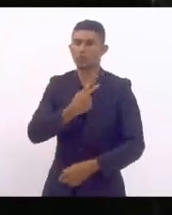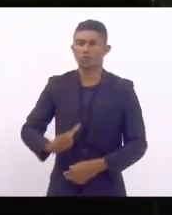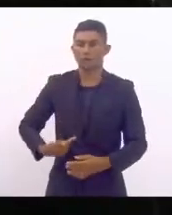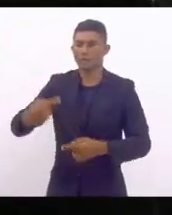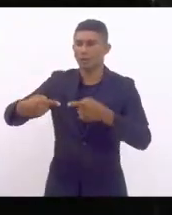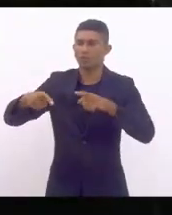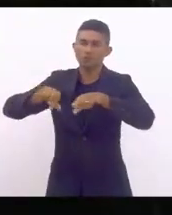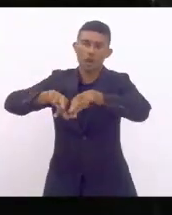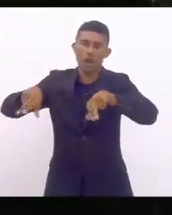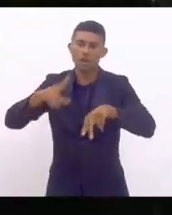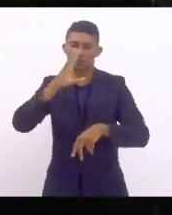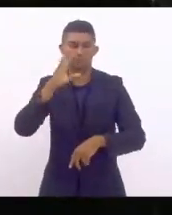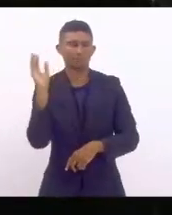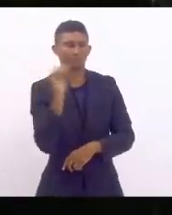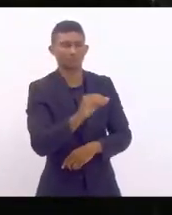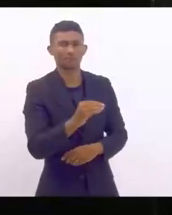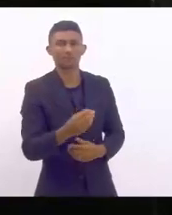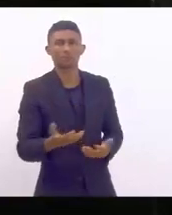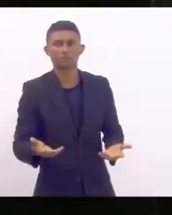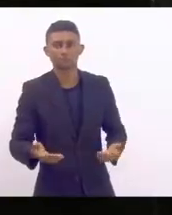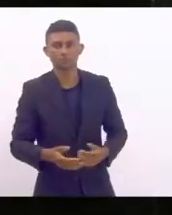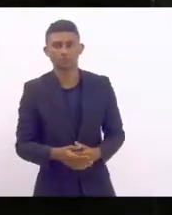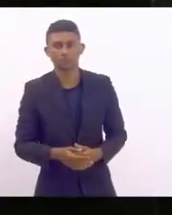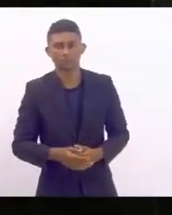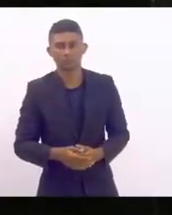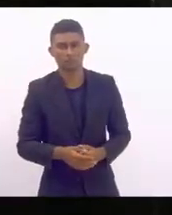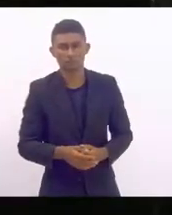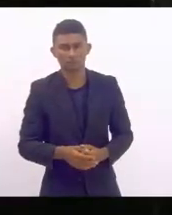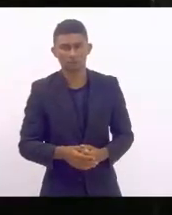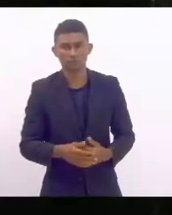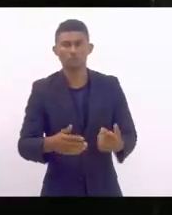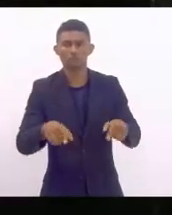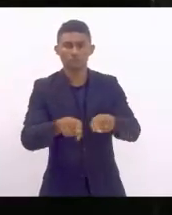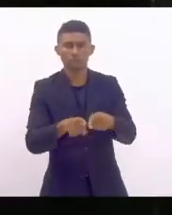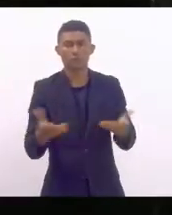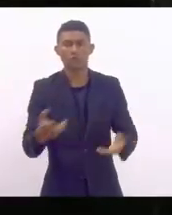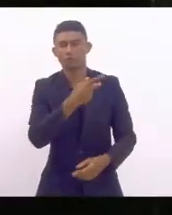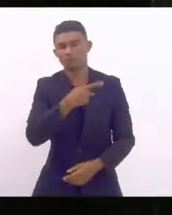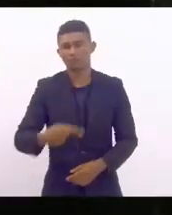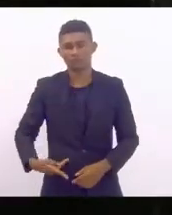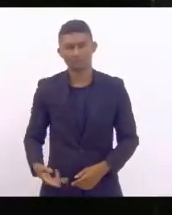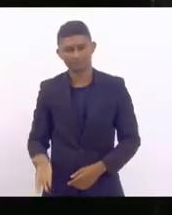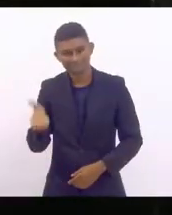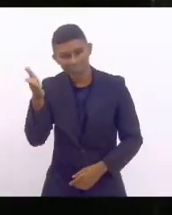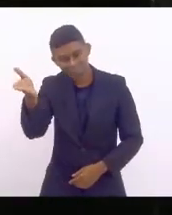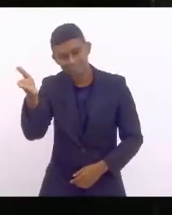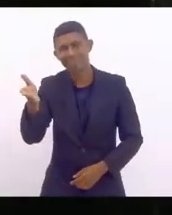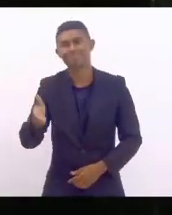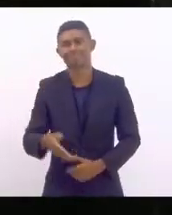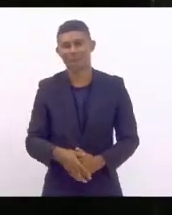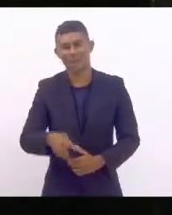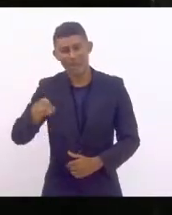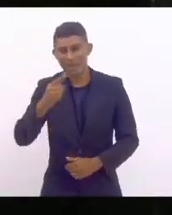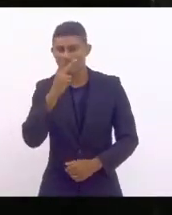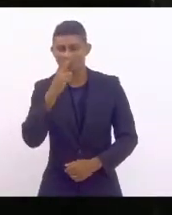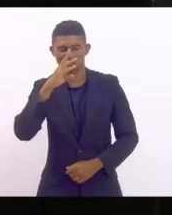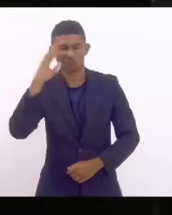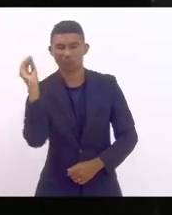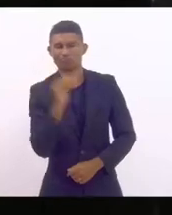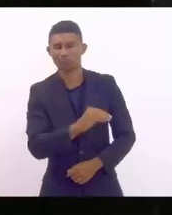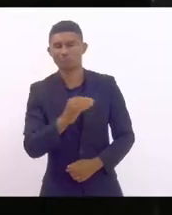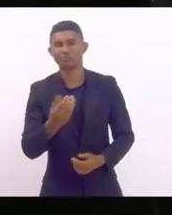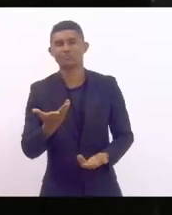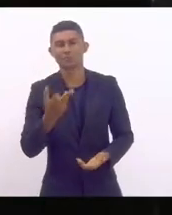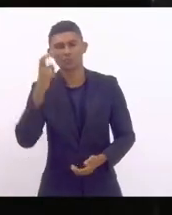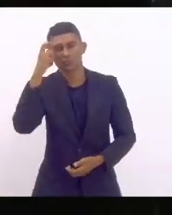e este atual a profunda de forma Cruel exatamente este desprezo em relação